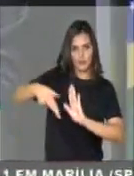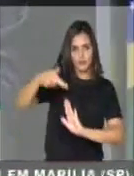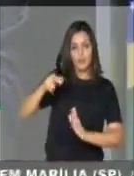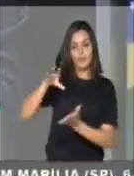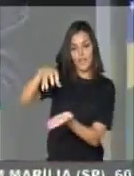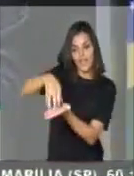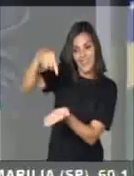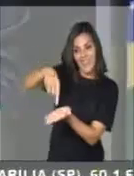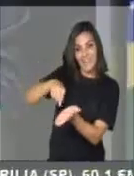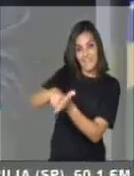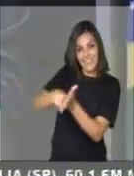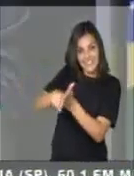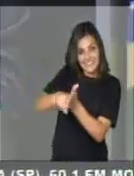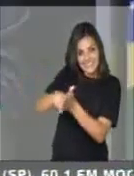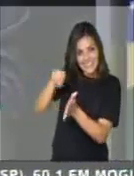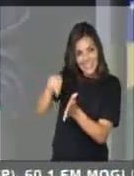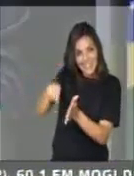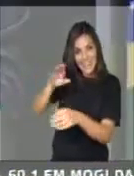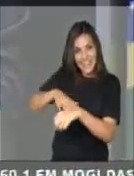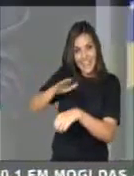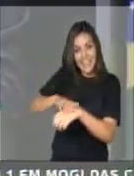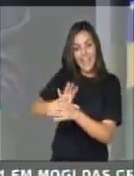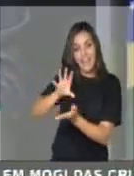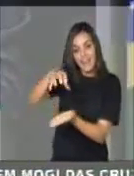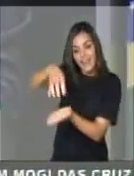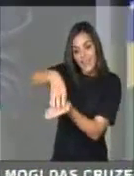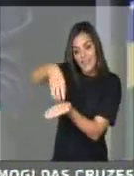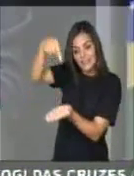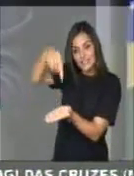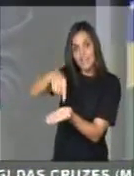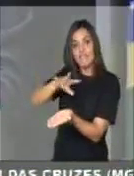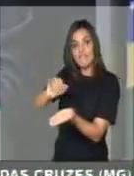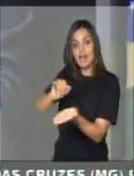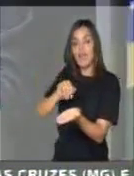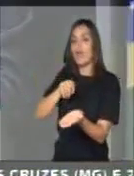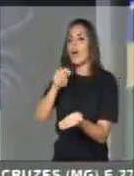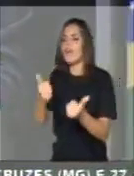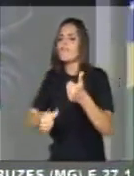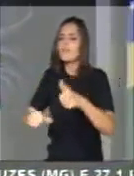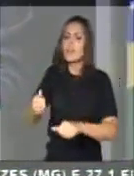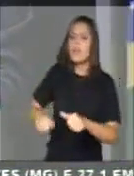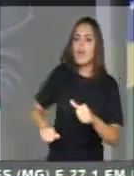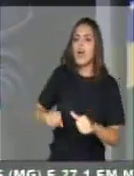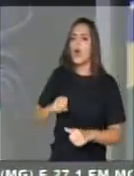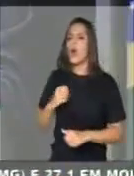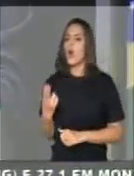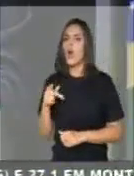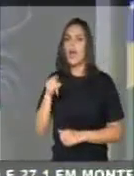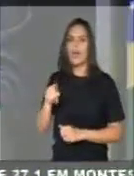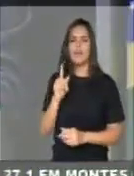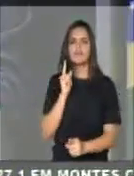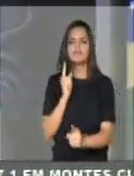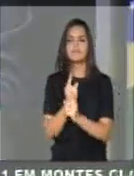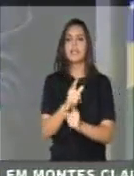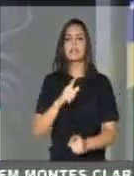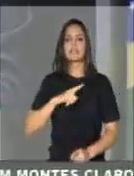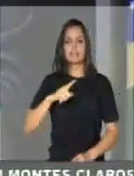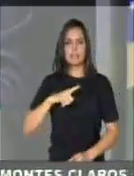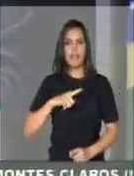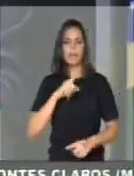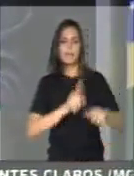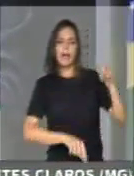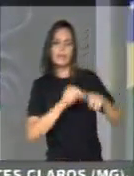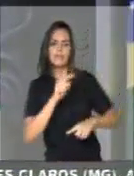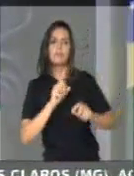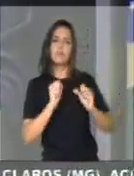a entidade fiscalizadora a entidade fiscalizada ou regulada identificam ativos